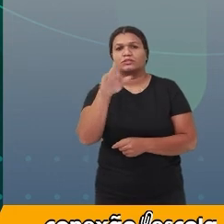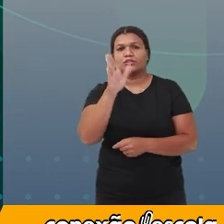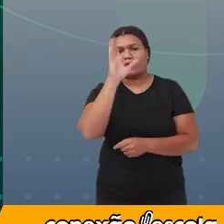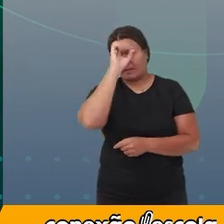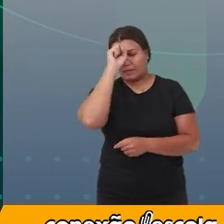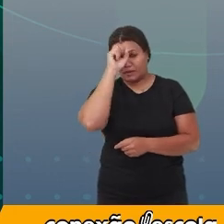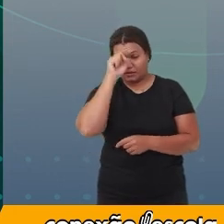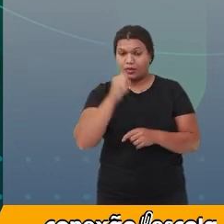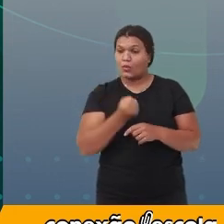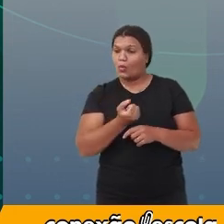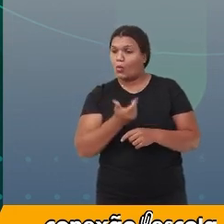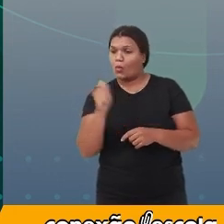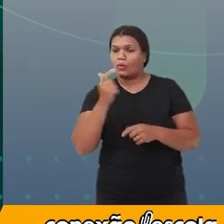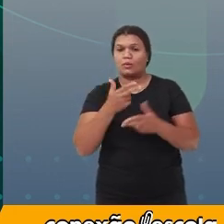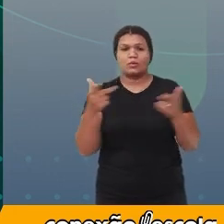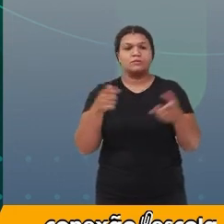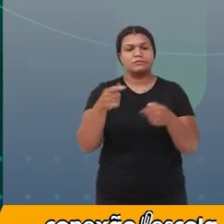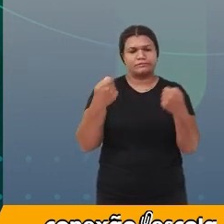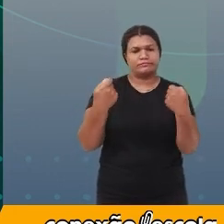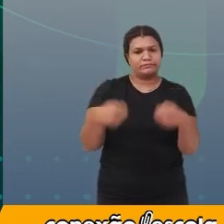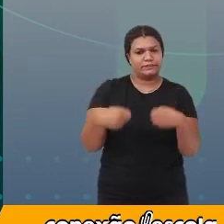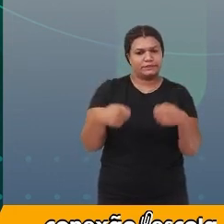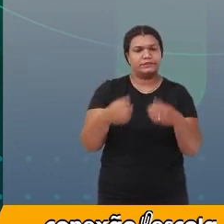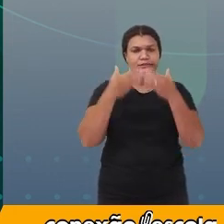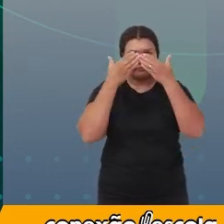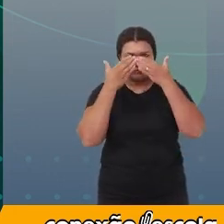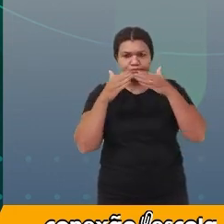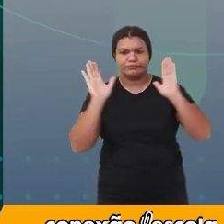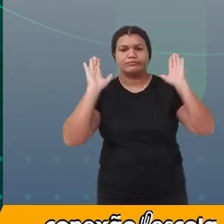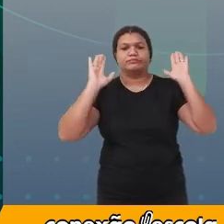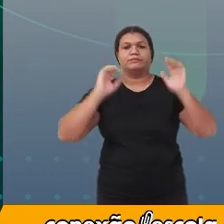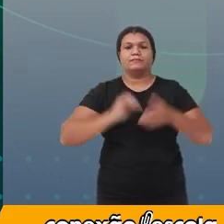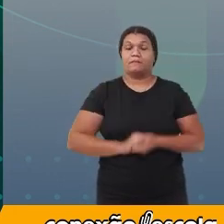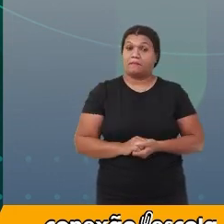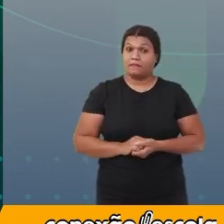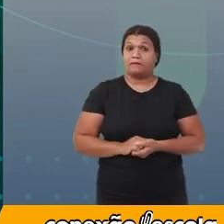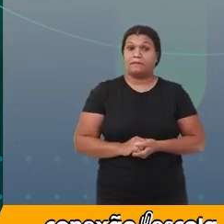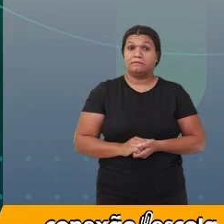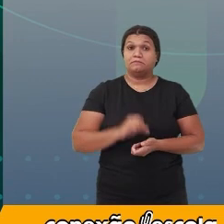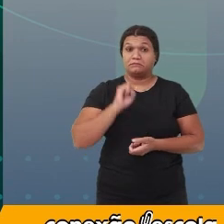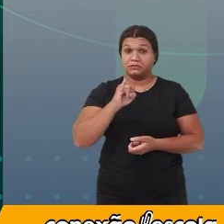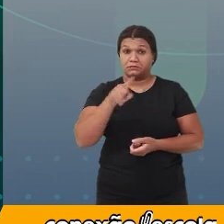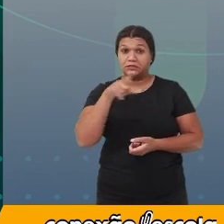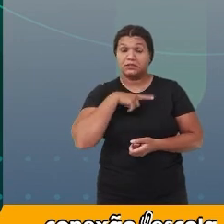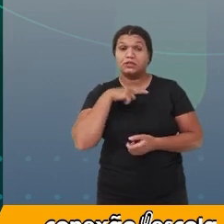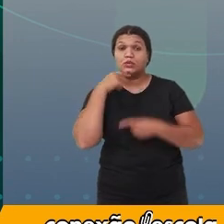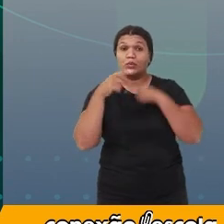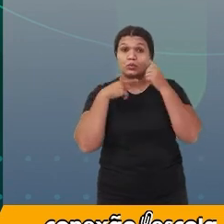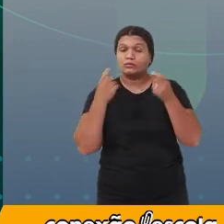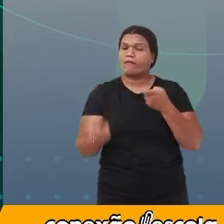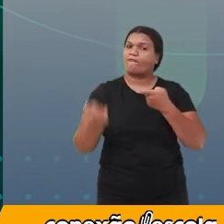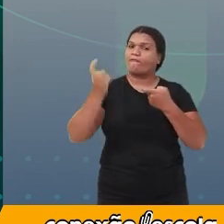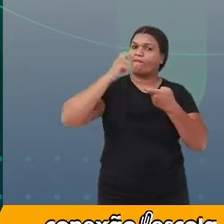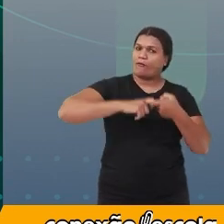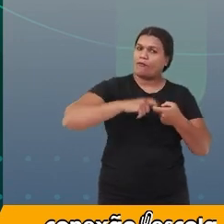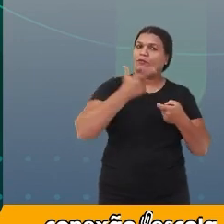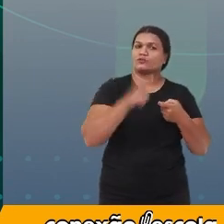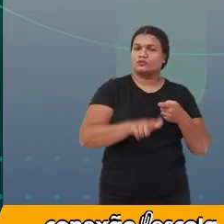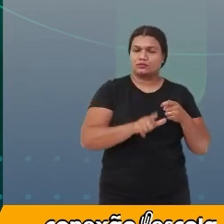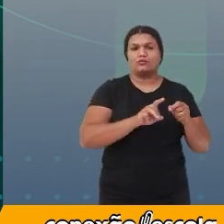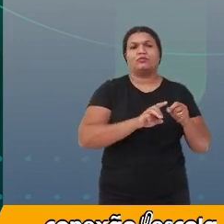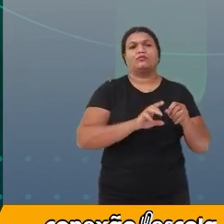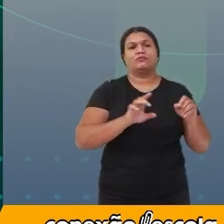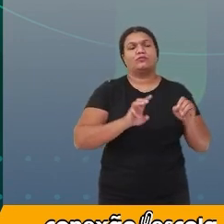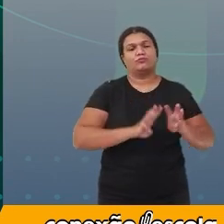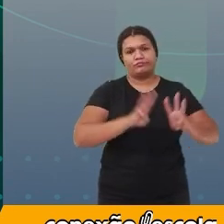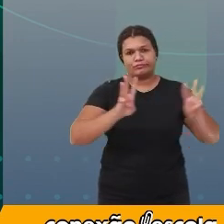aprendeu e aquilo que você ainda precisa ampliar. Caso você tenha dúvidas, retorne ao portal e